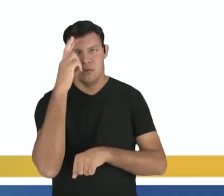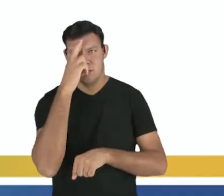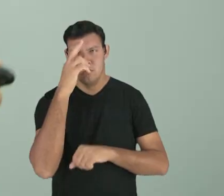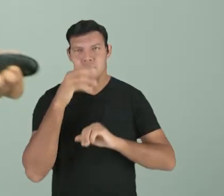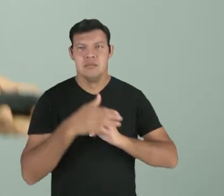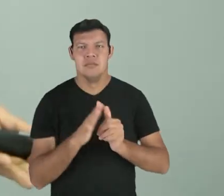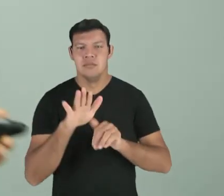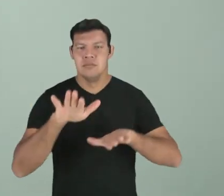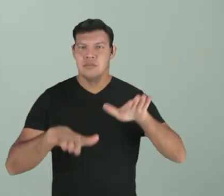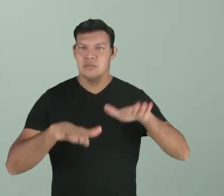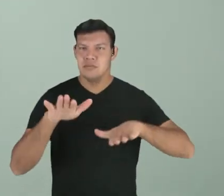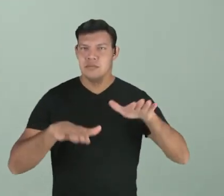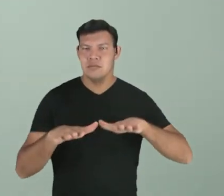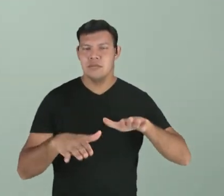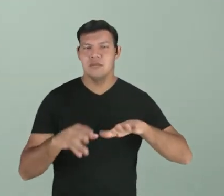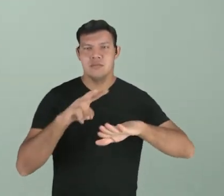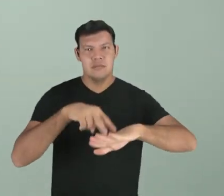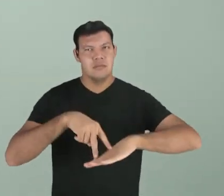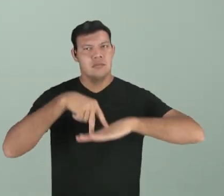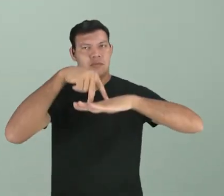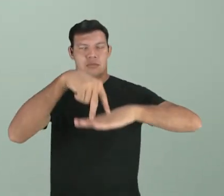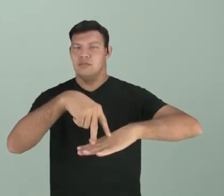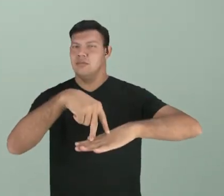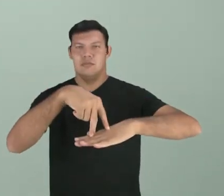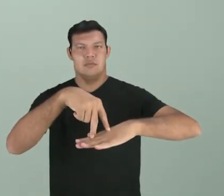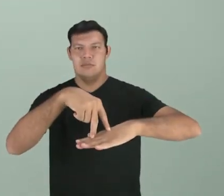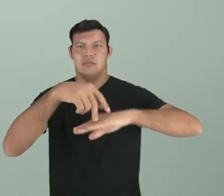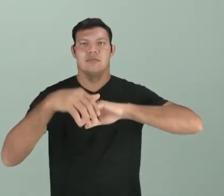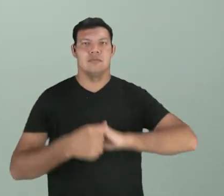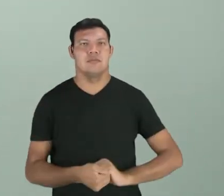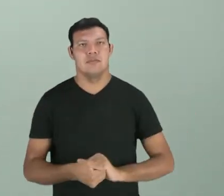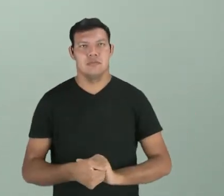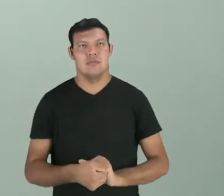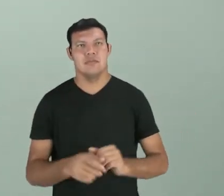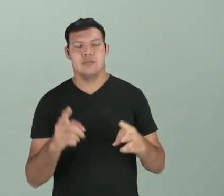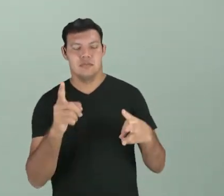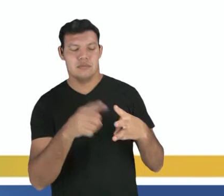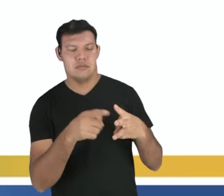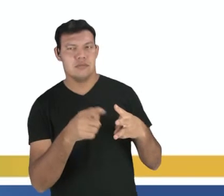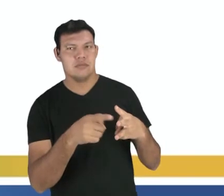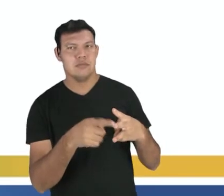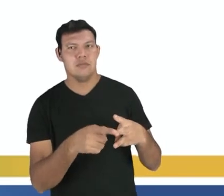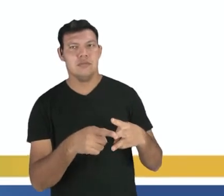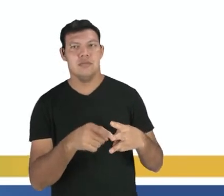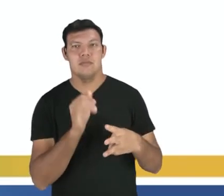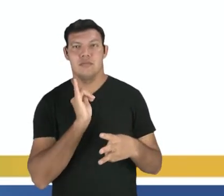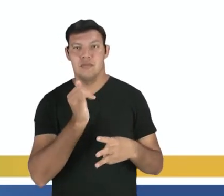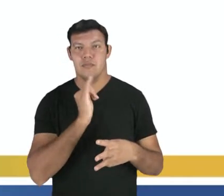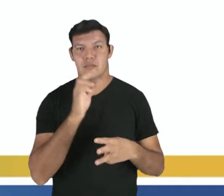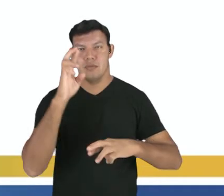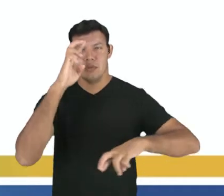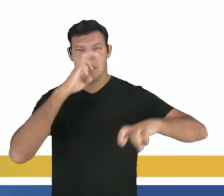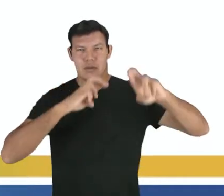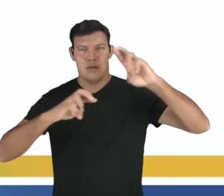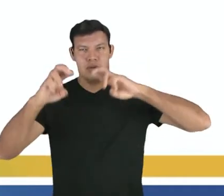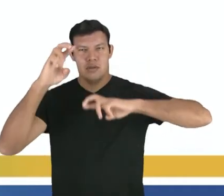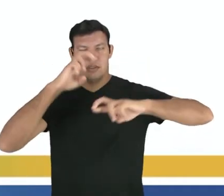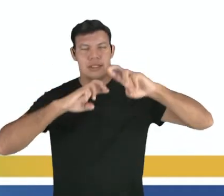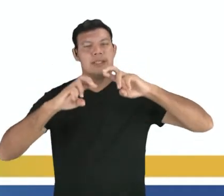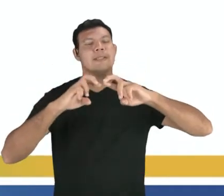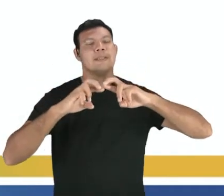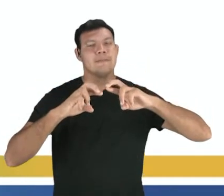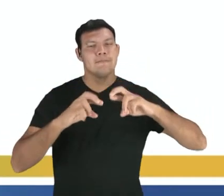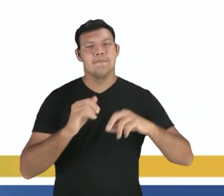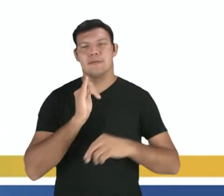ele algumas vezes pode não ser o protagonista nós temos o narrador observador é o é o que relata